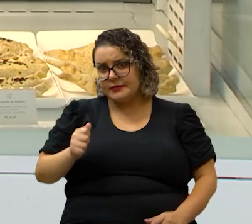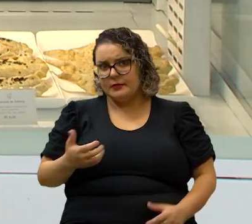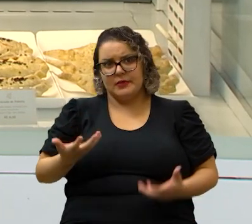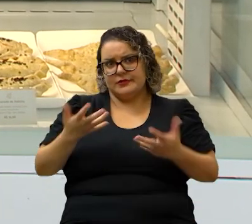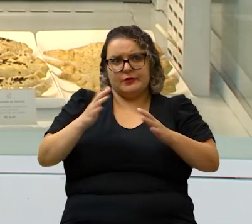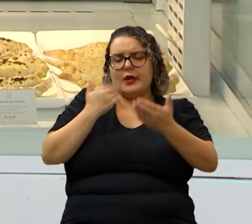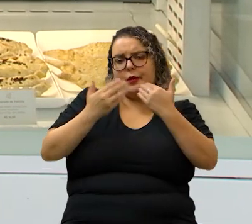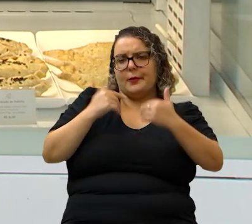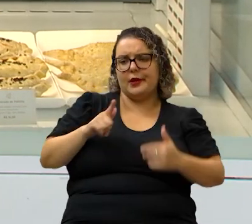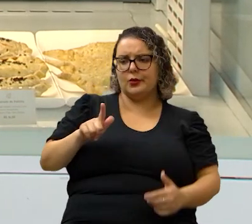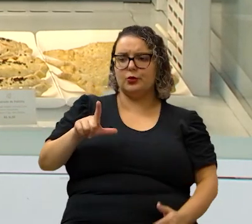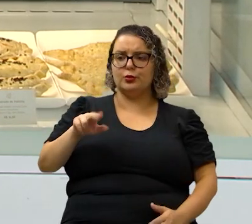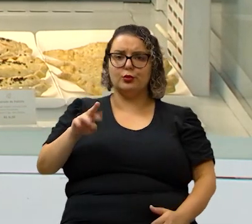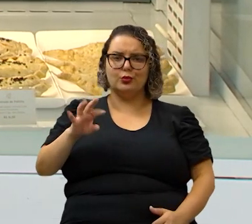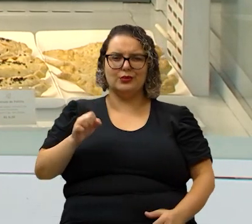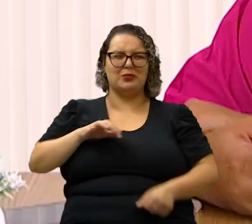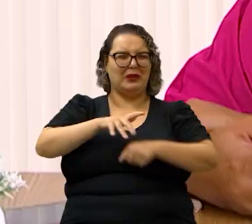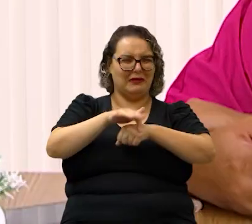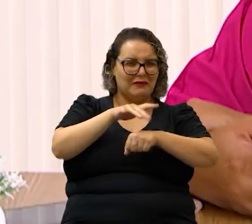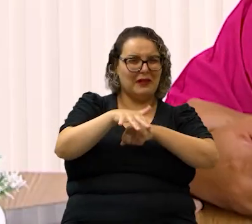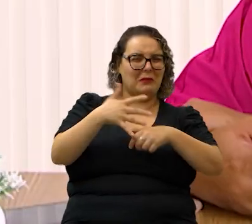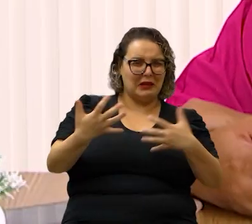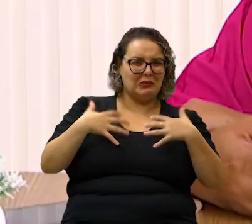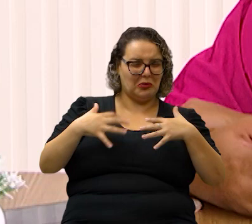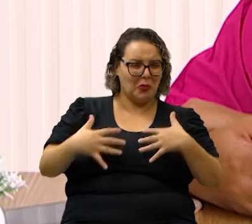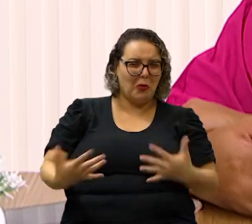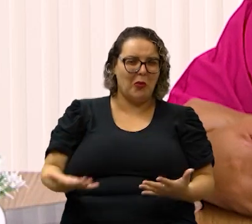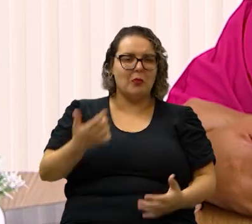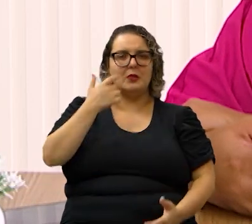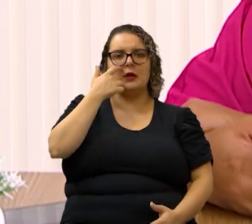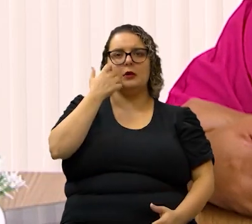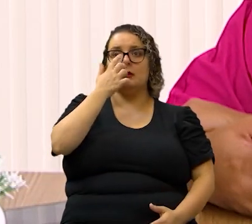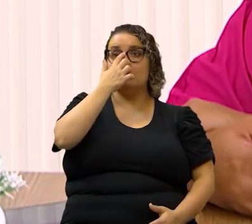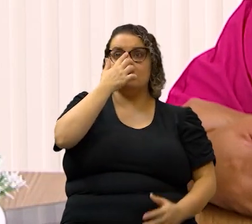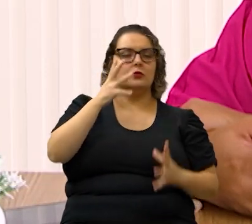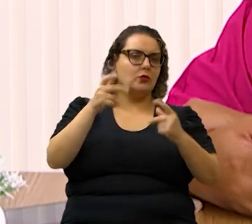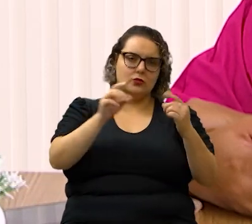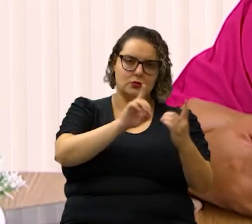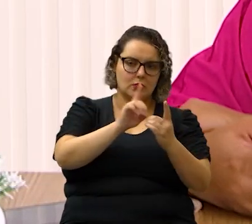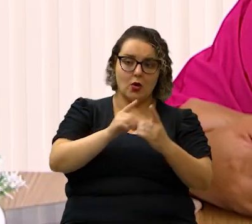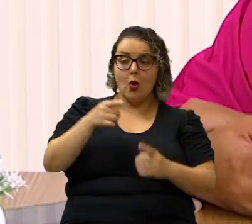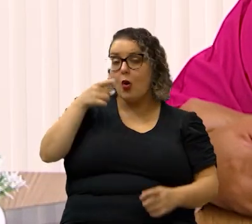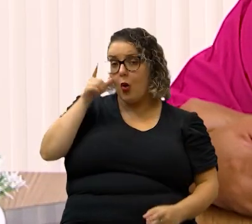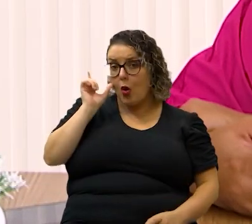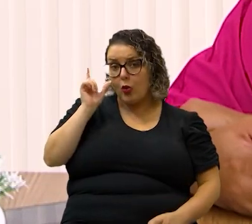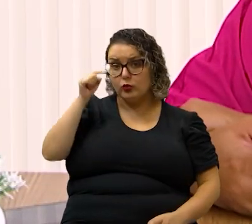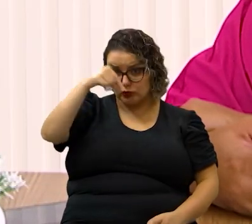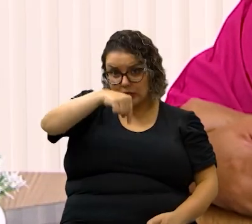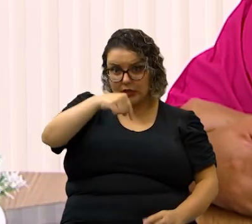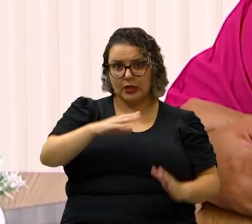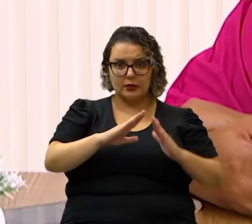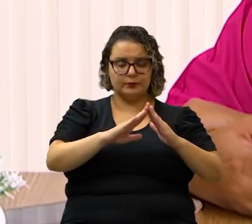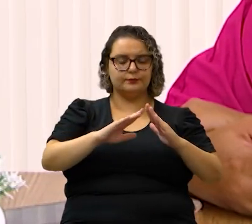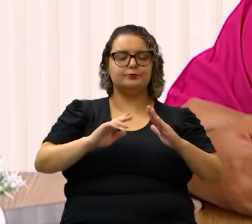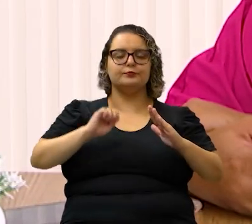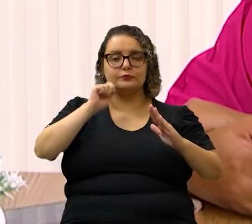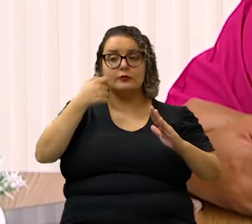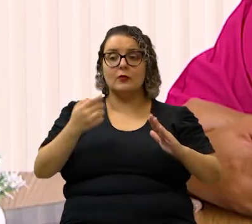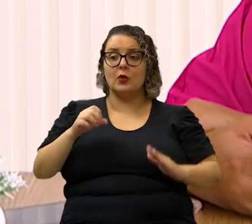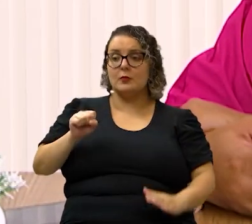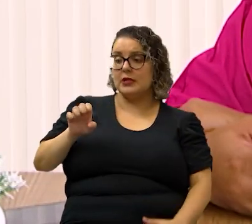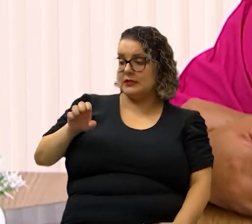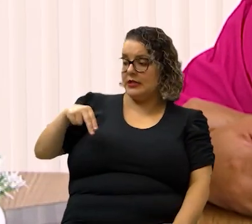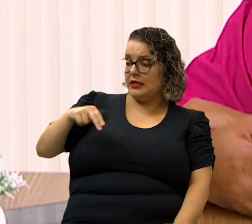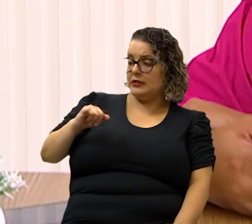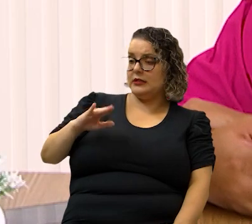mesmo, mas não quer consumir o glúten por ser uma coisa inflamatória. Nós atendemos todos esses. Ontem mesmo veio aqui na nossa